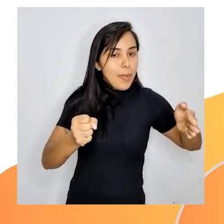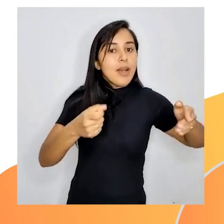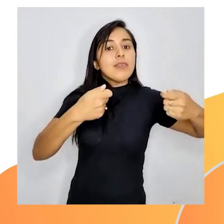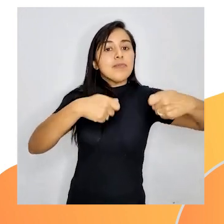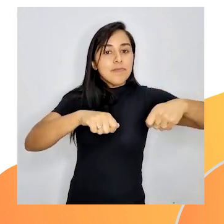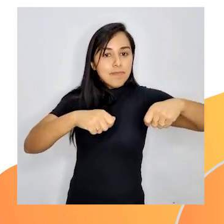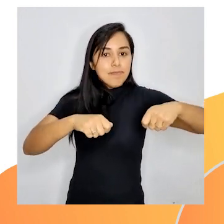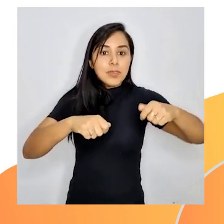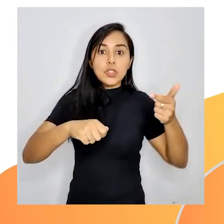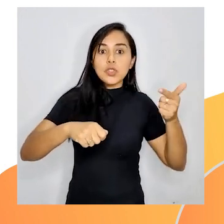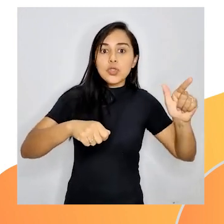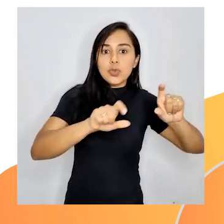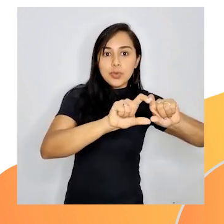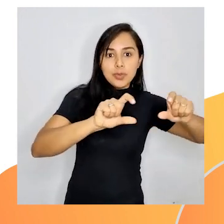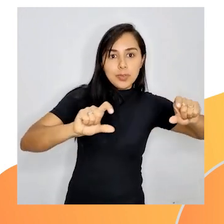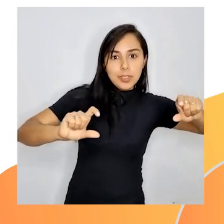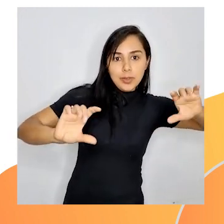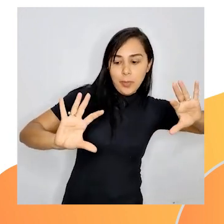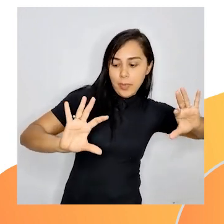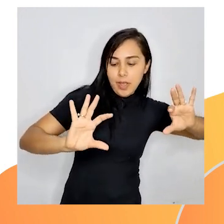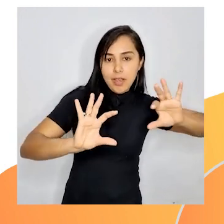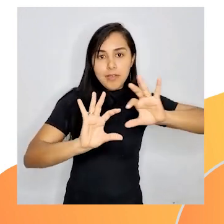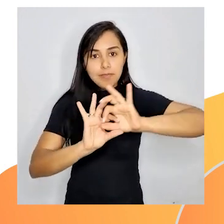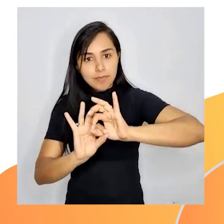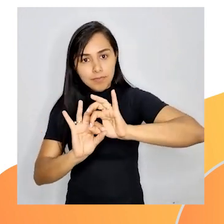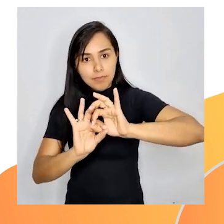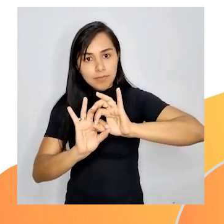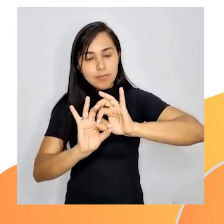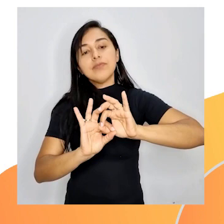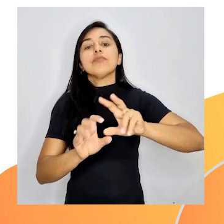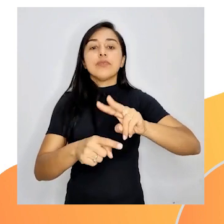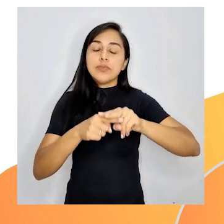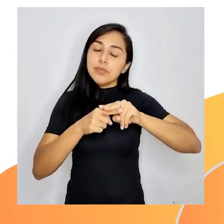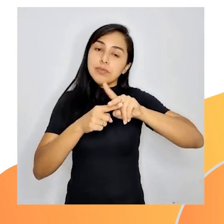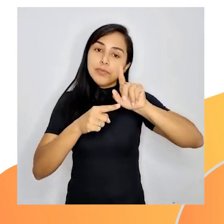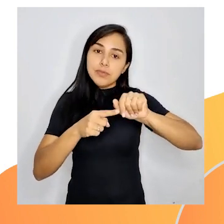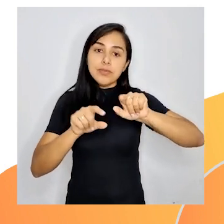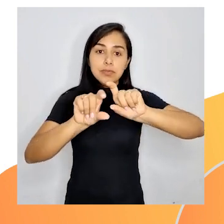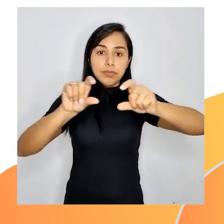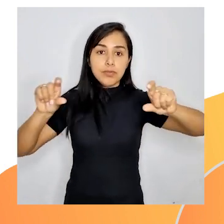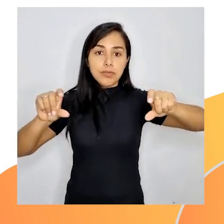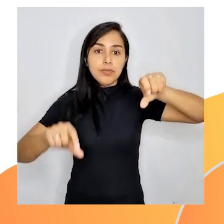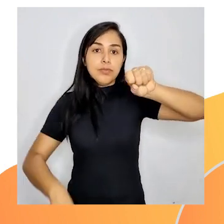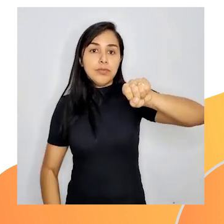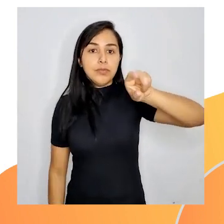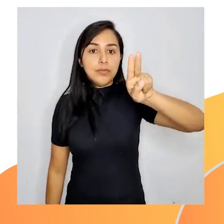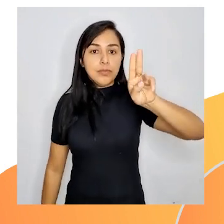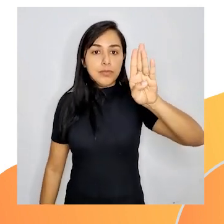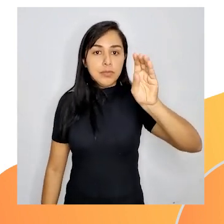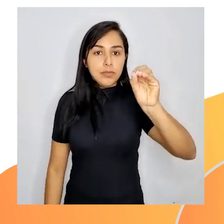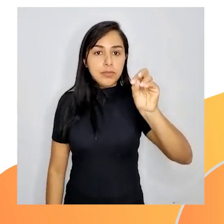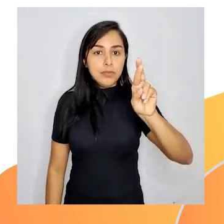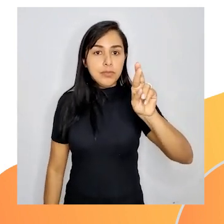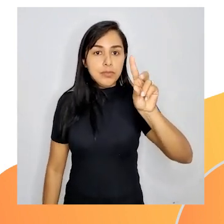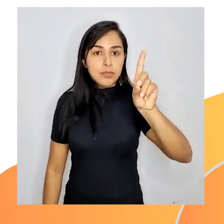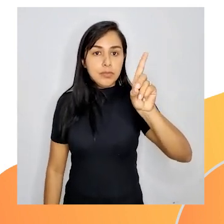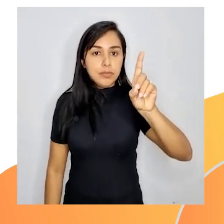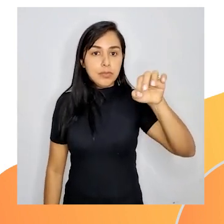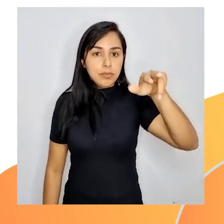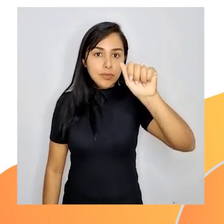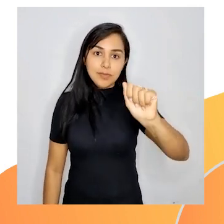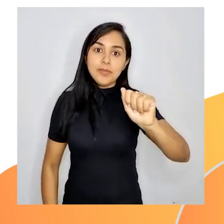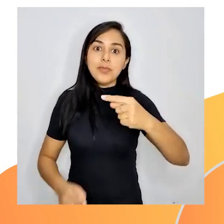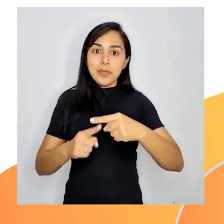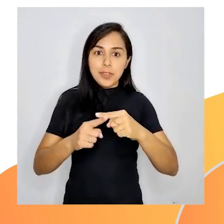oração subordinada. É por isso que ela é chamada assim de subordinada, porque ela está submissa, ela